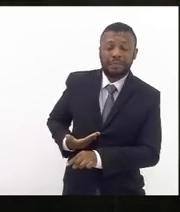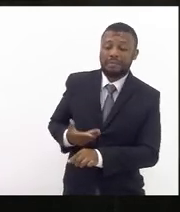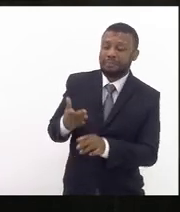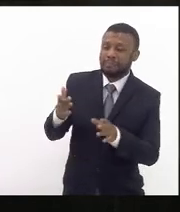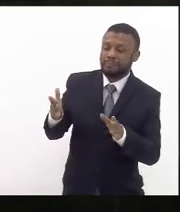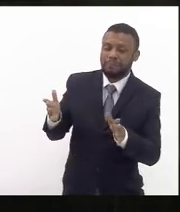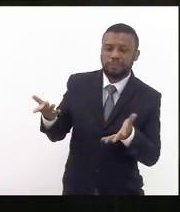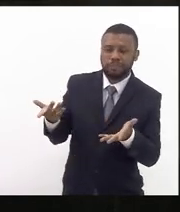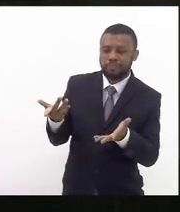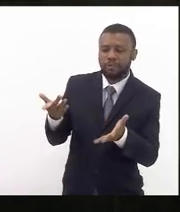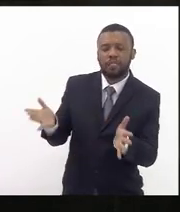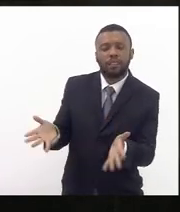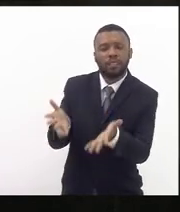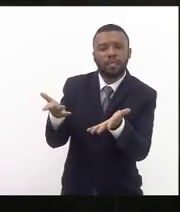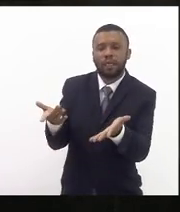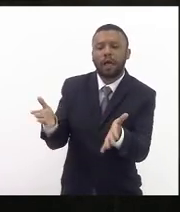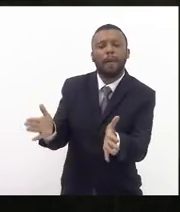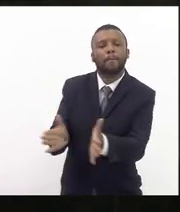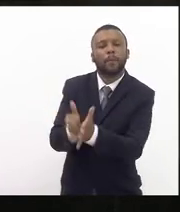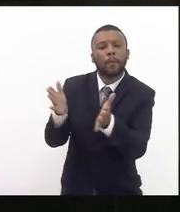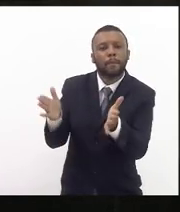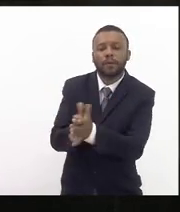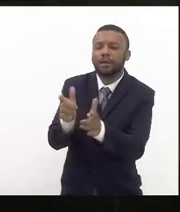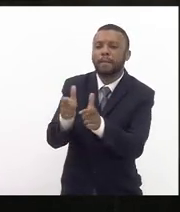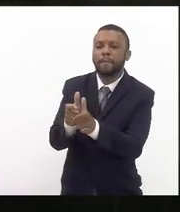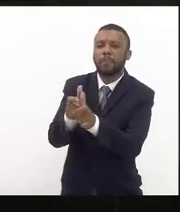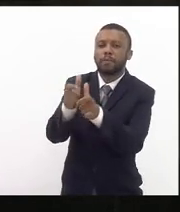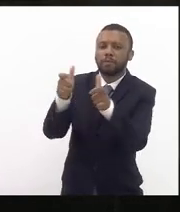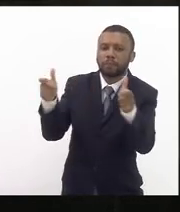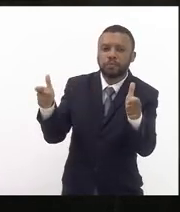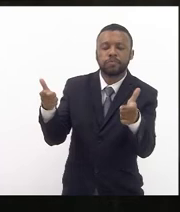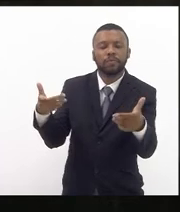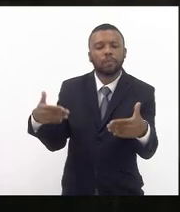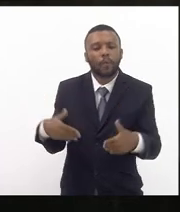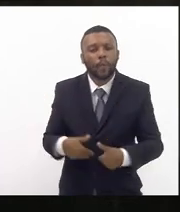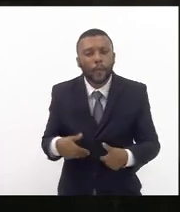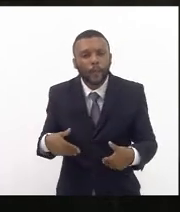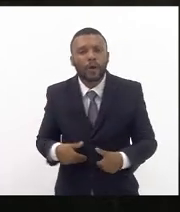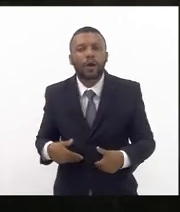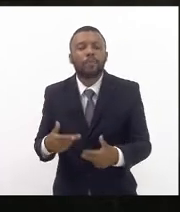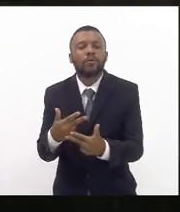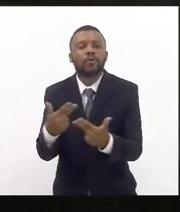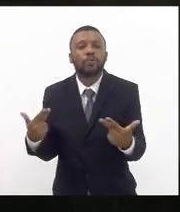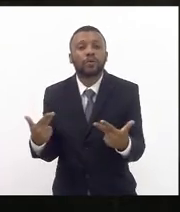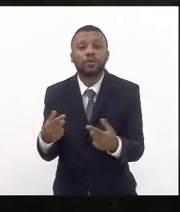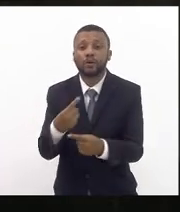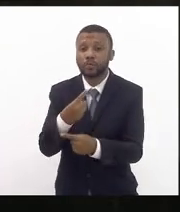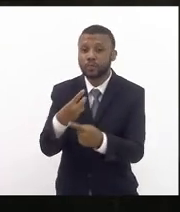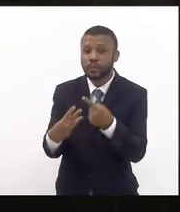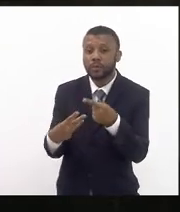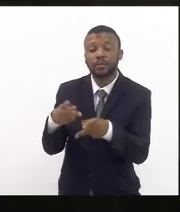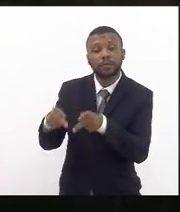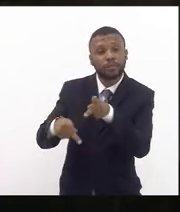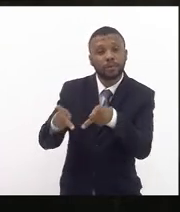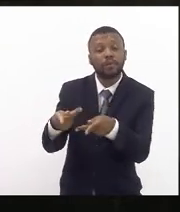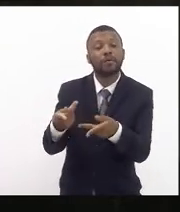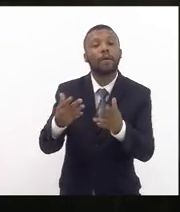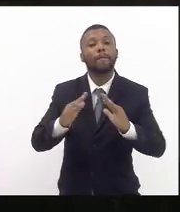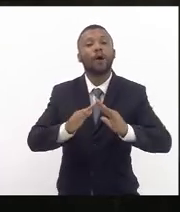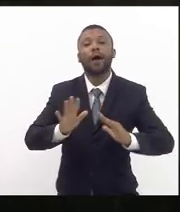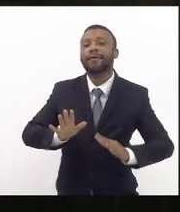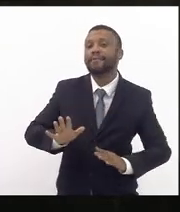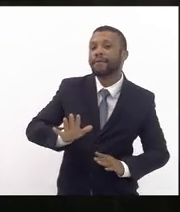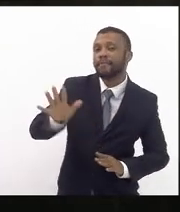miserabilidade e vulnerabilidade na sua população. Aqui também é o estado onde temos um terço da população vivendo em favela e